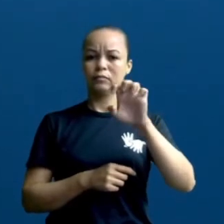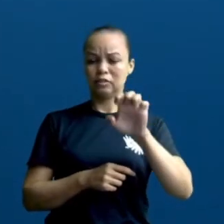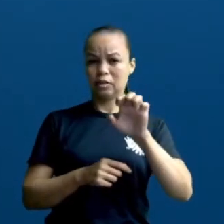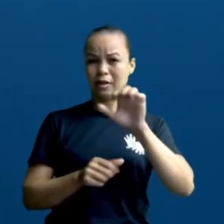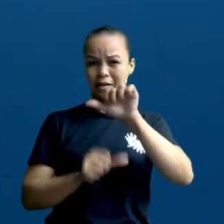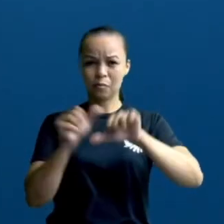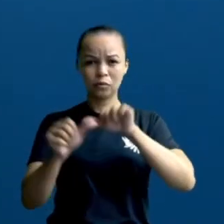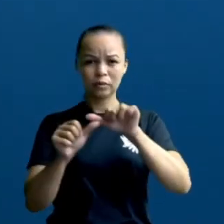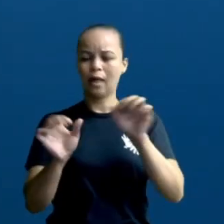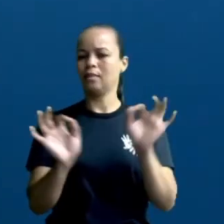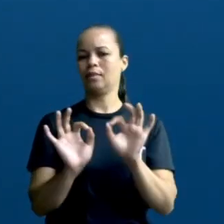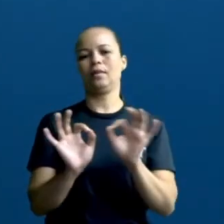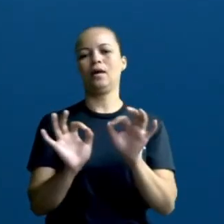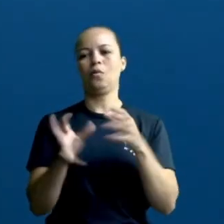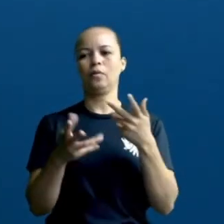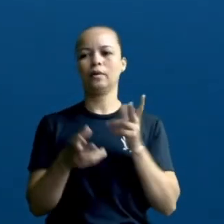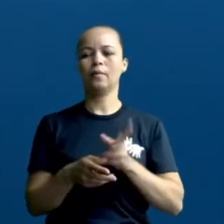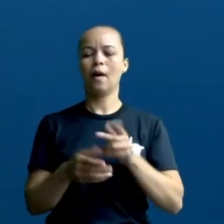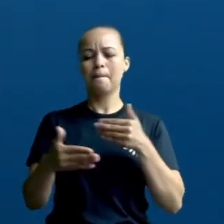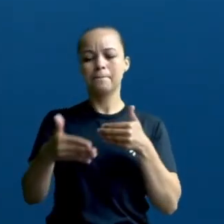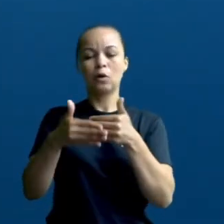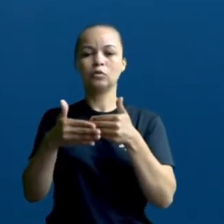valor aproximado de quanto?